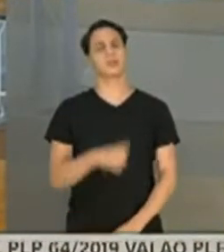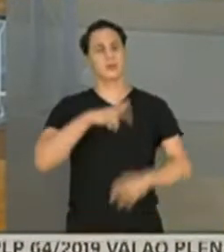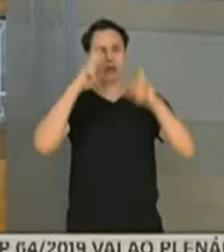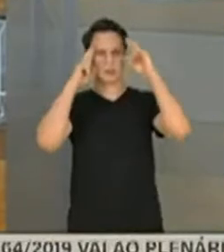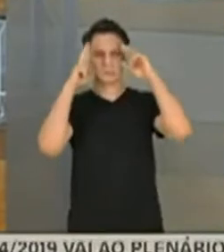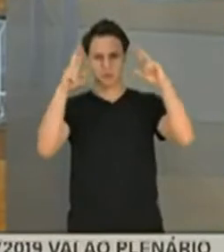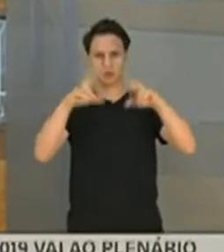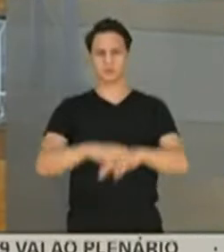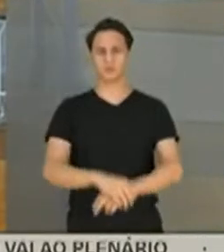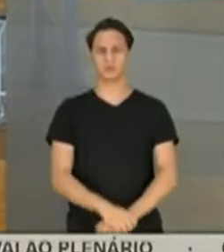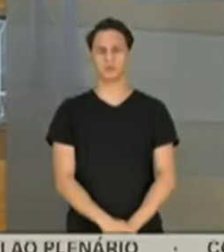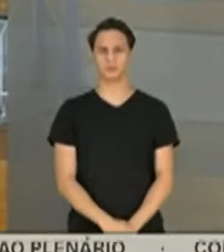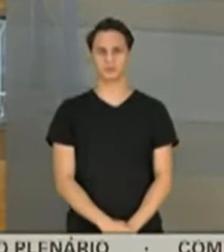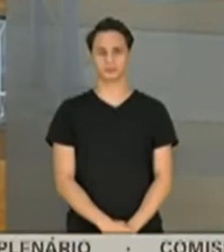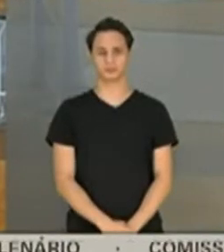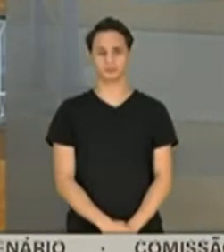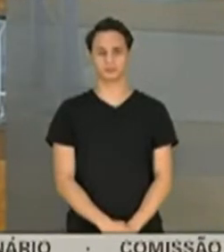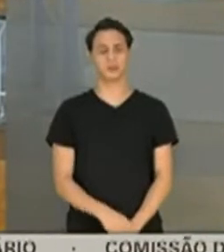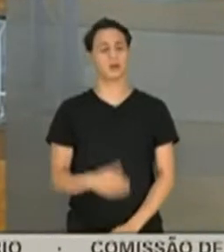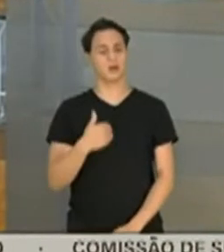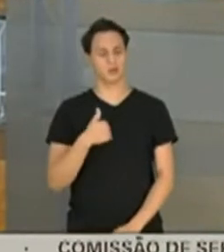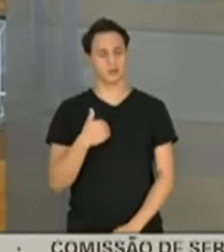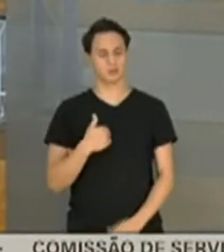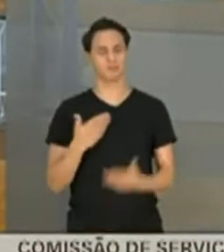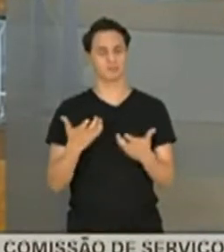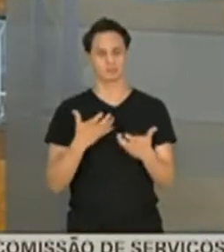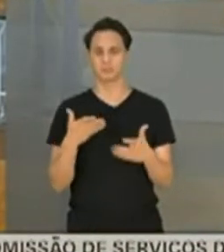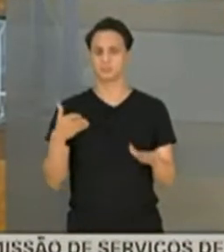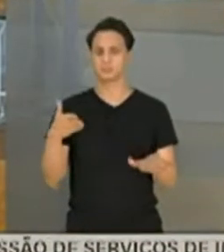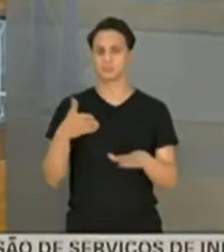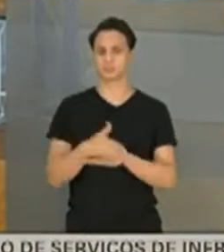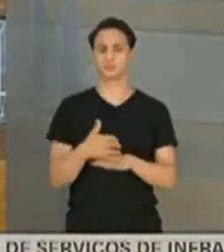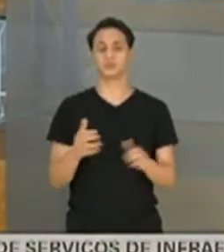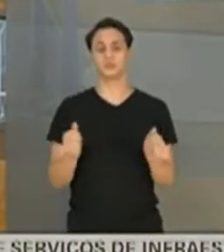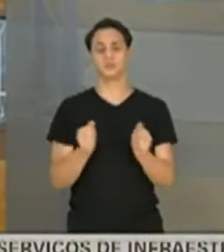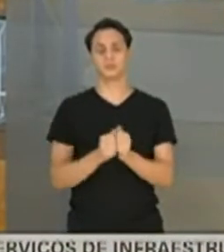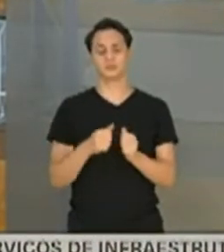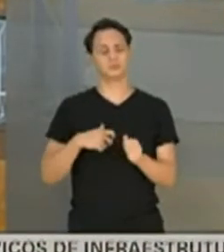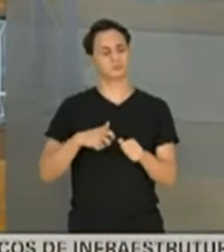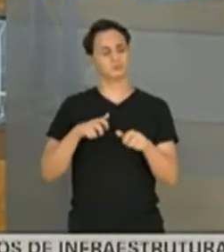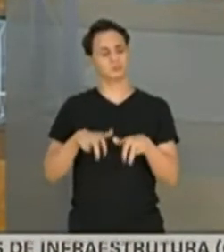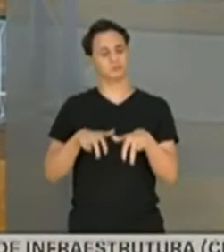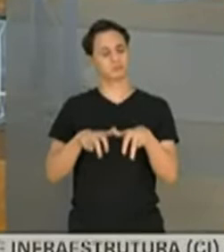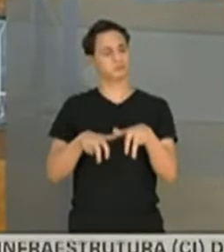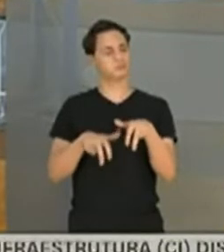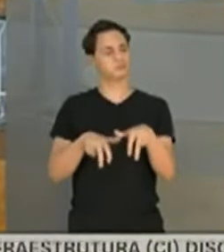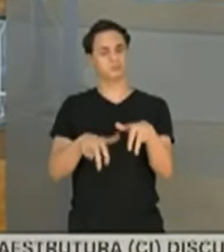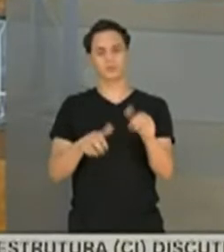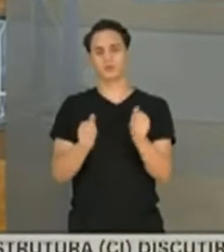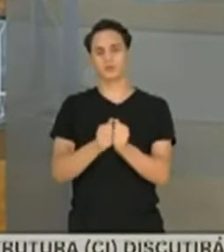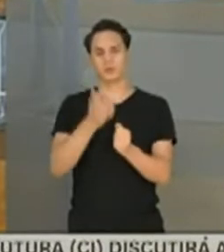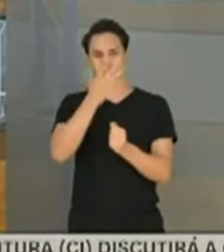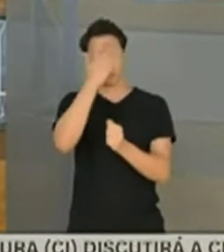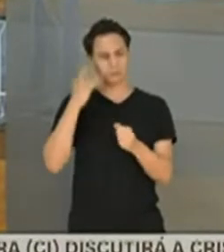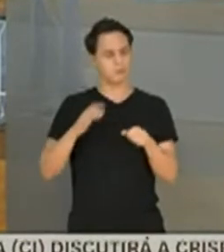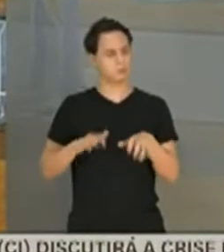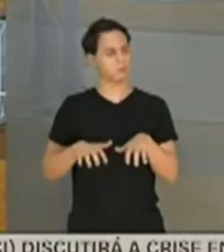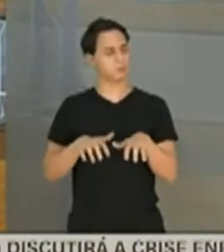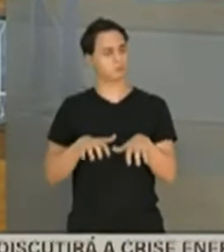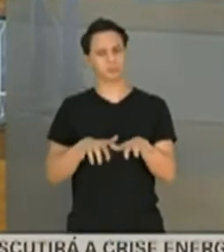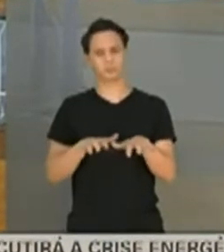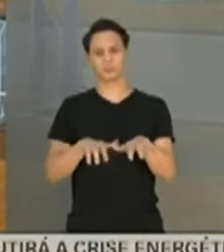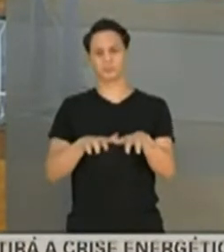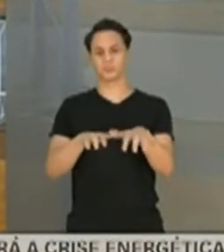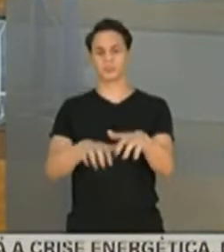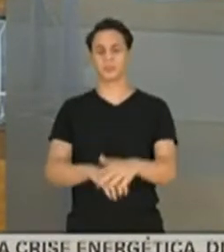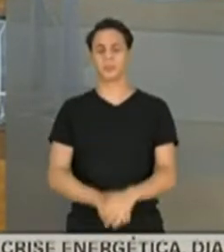respeitosa, onde eu fiz questão de andar junto com as pessoas na